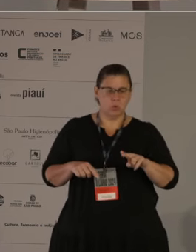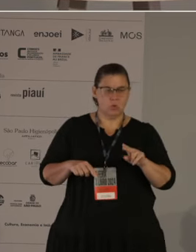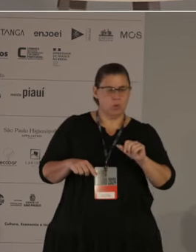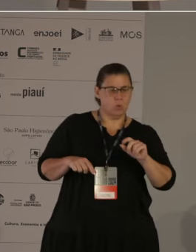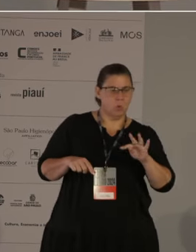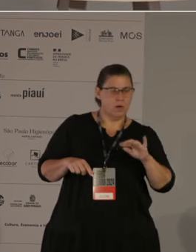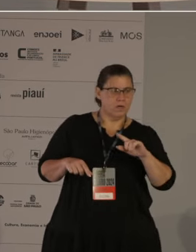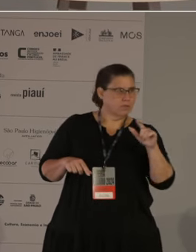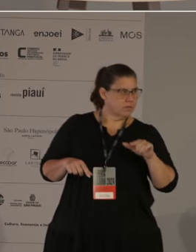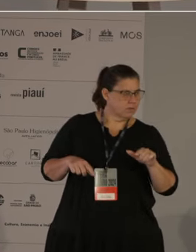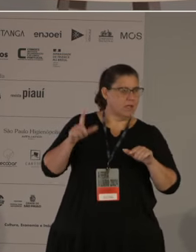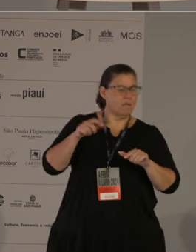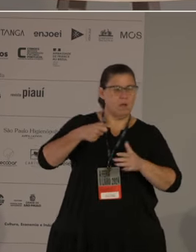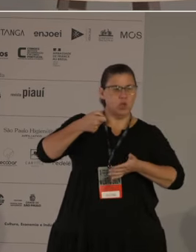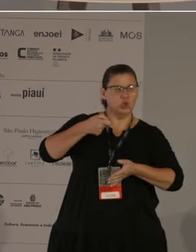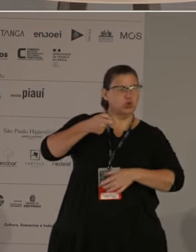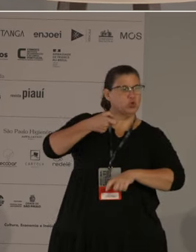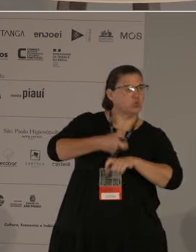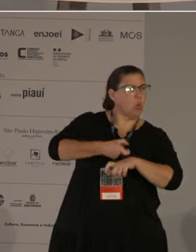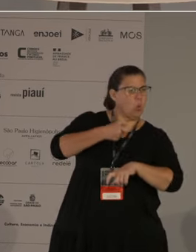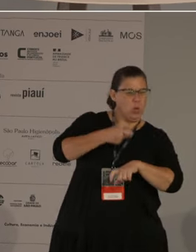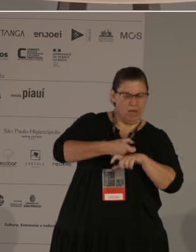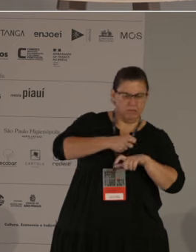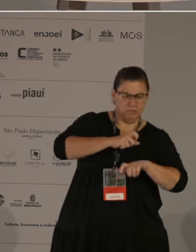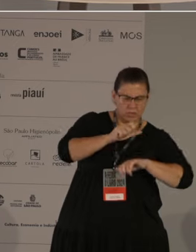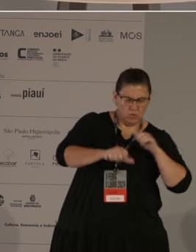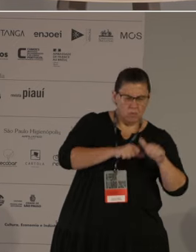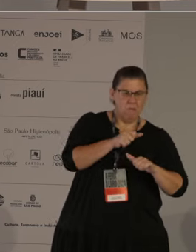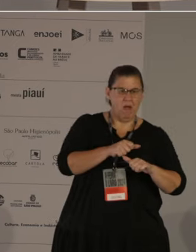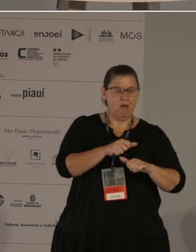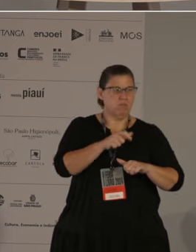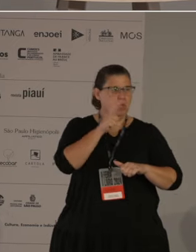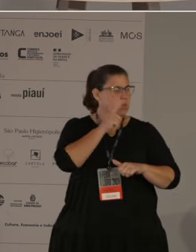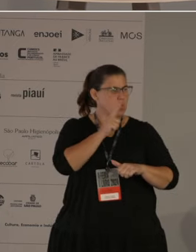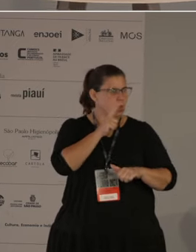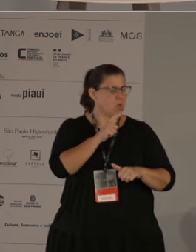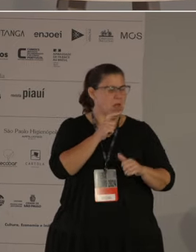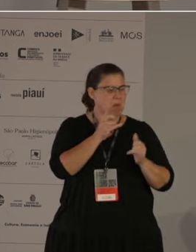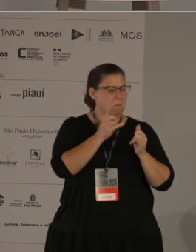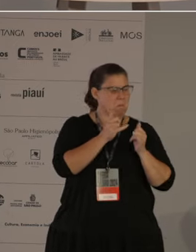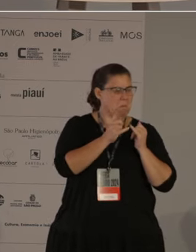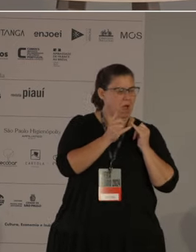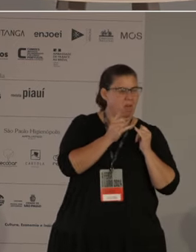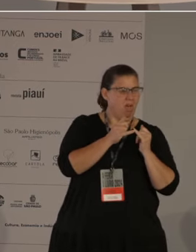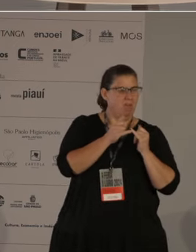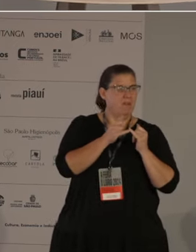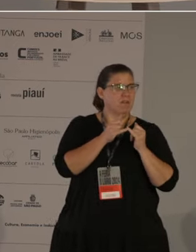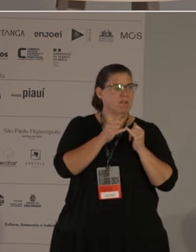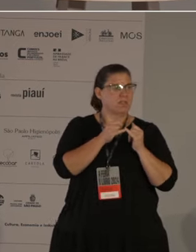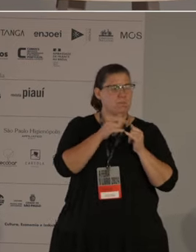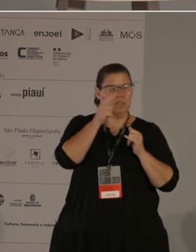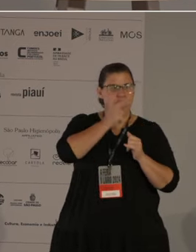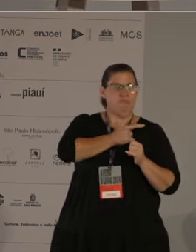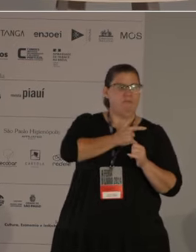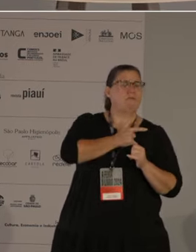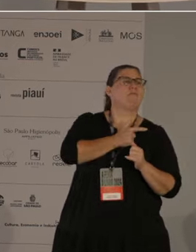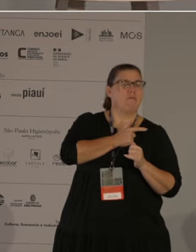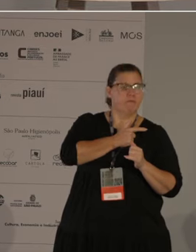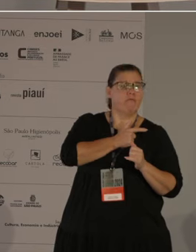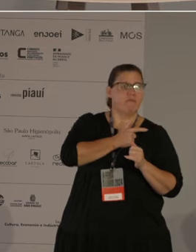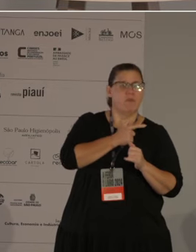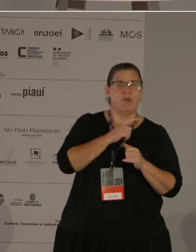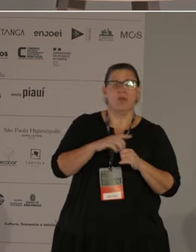São uma pedra dura de você transformar, é difícil. Então, elas têm uma aparência muito mais tosca do que as pedras do famoso